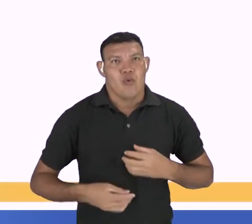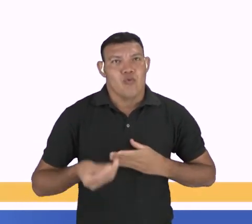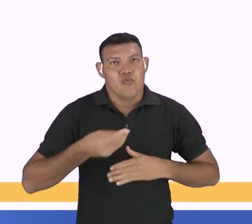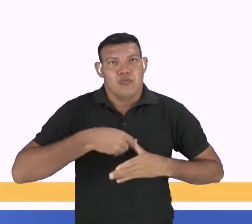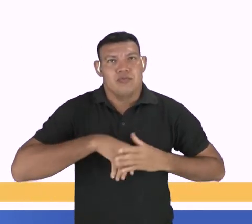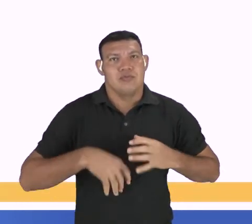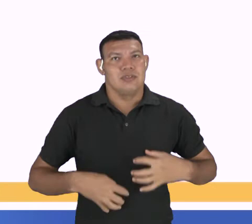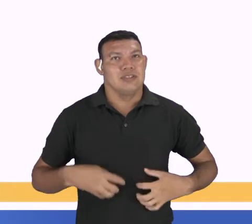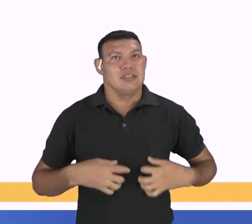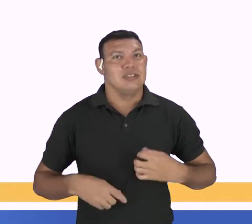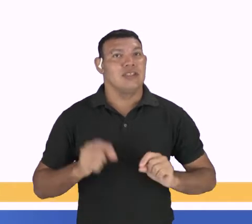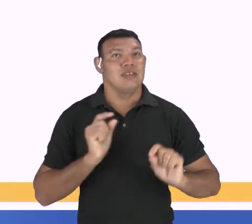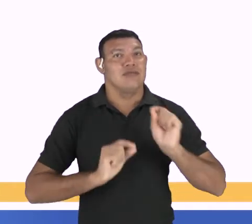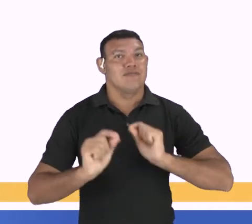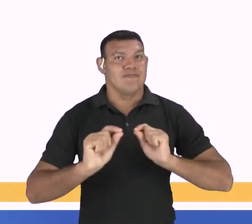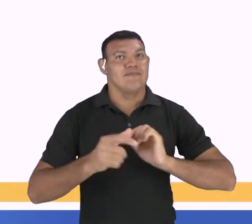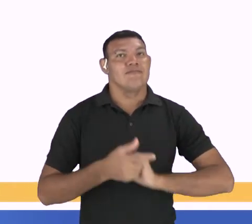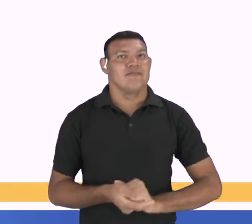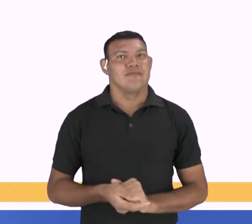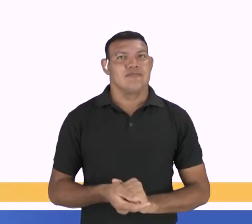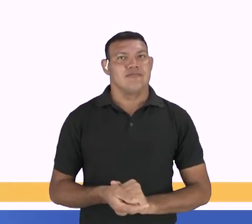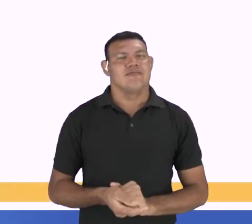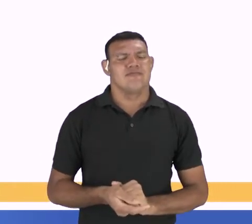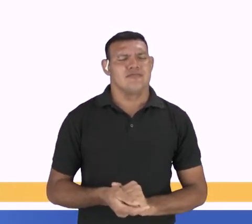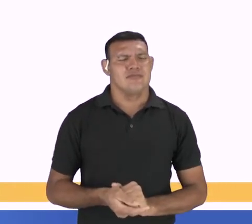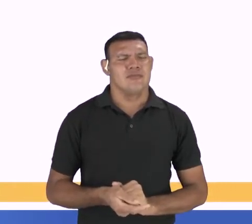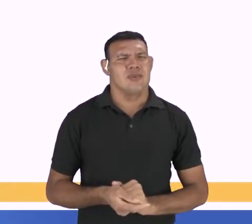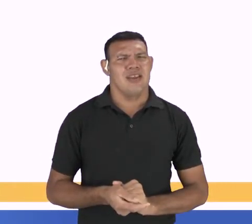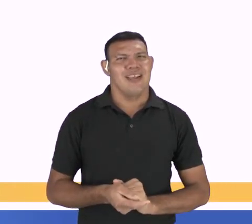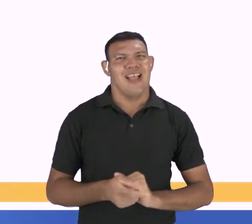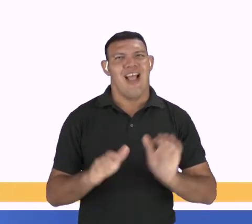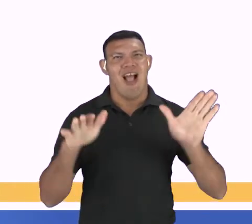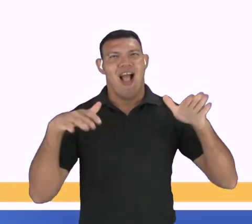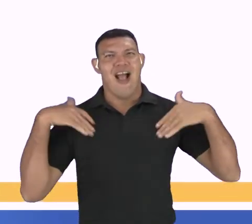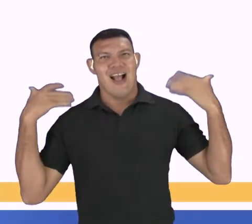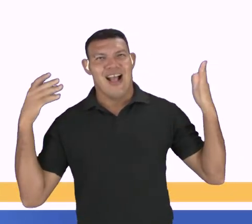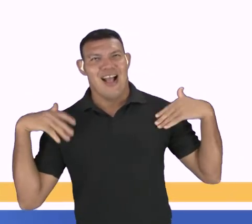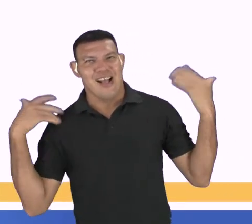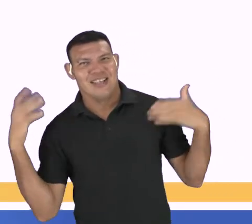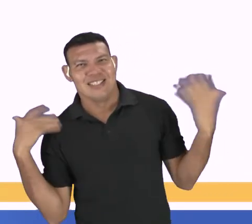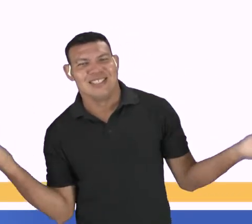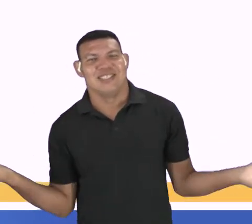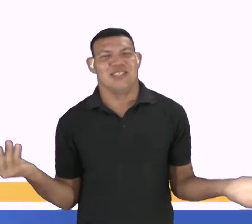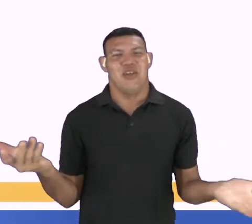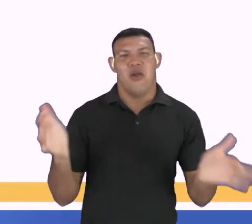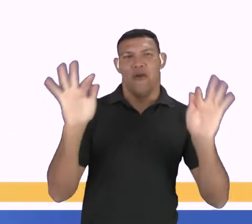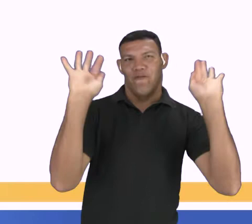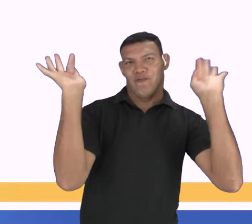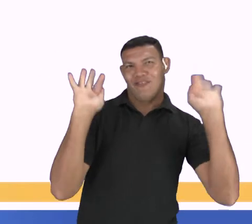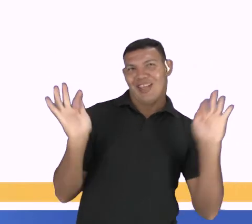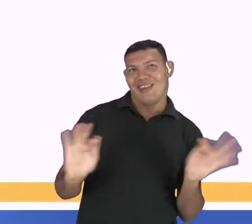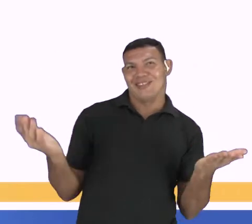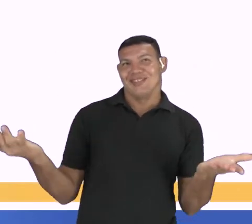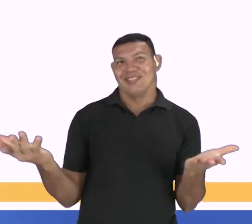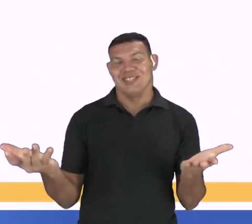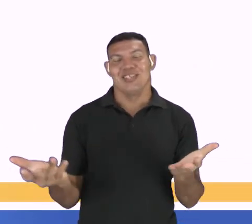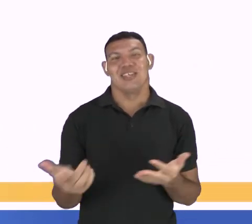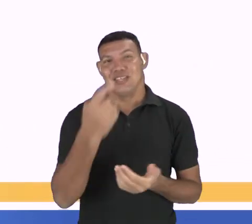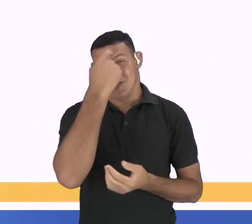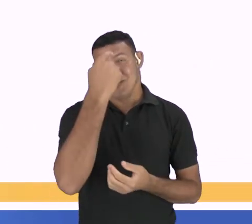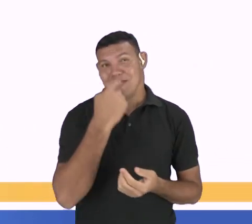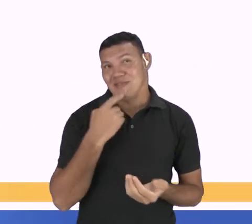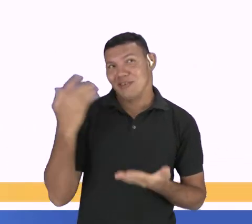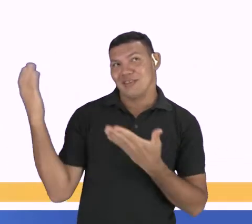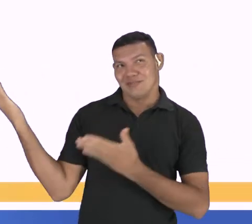of beans significa uma pessoa que está com a corda toda, tá ali bem empolgado, como a segunda imagem, né? Então vocês